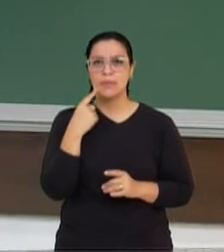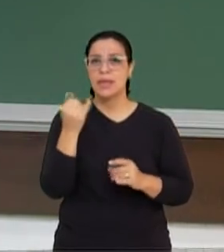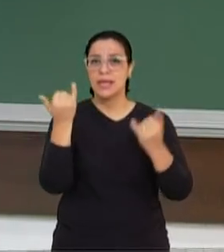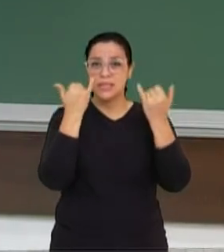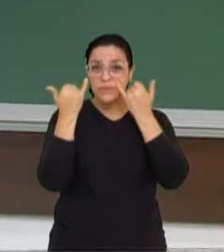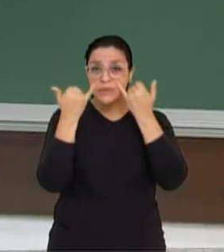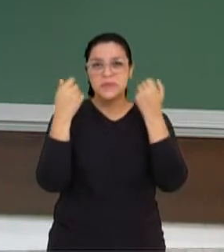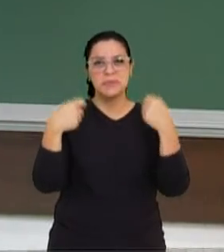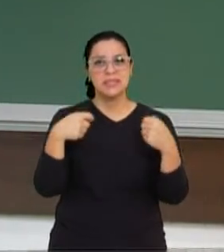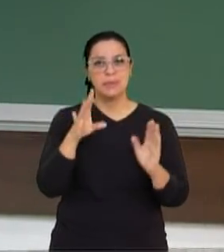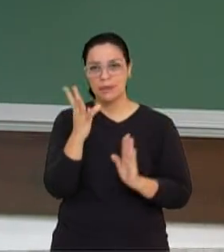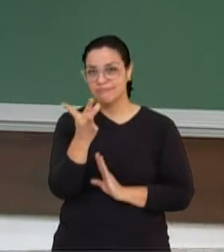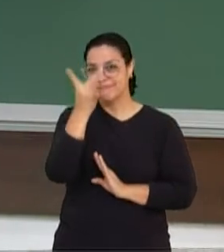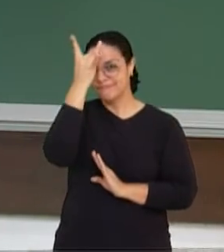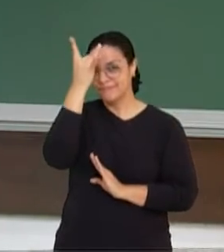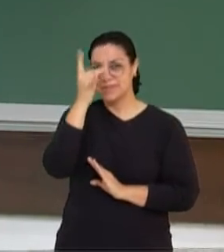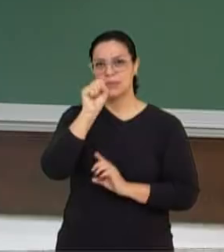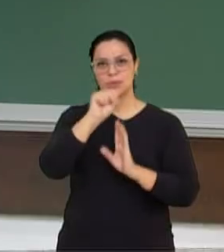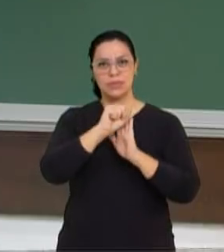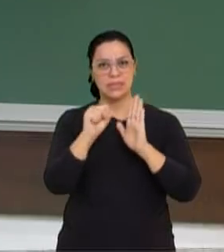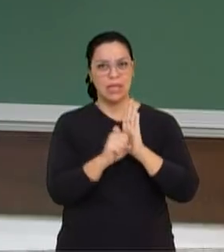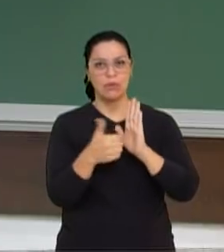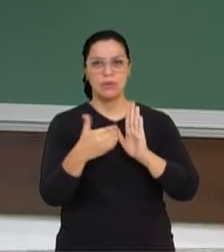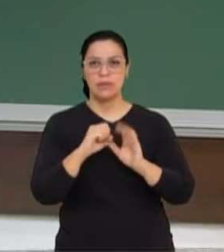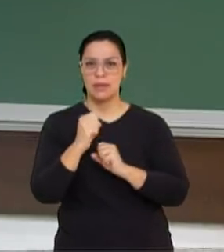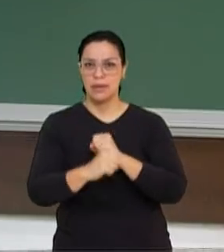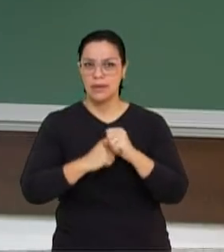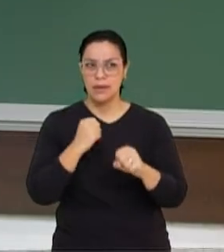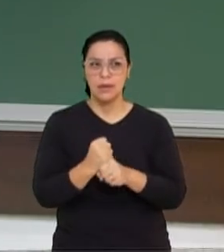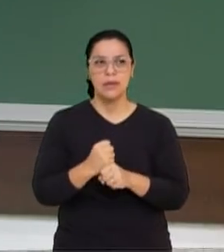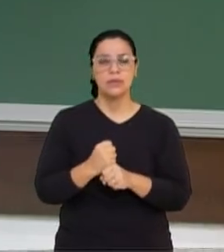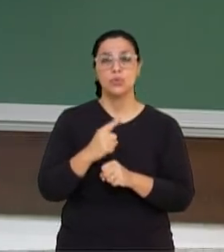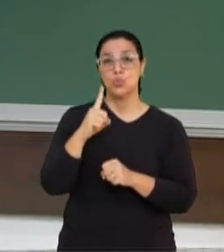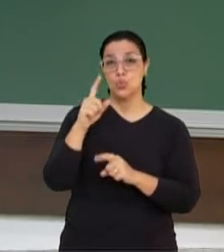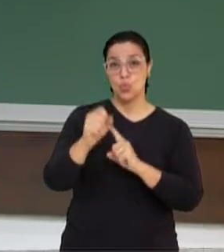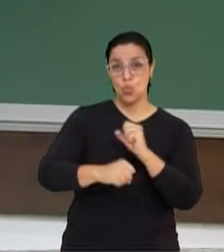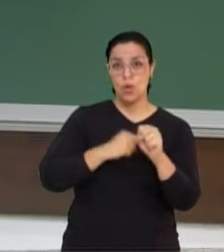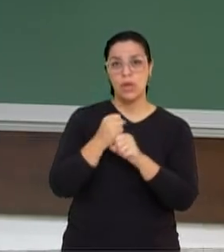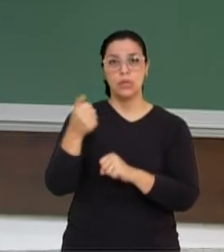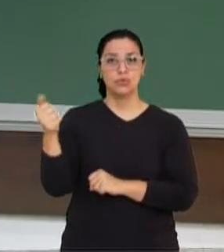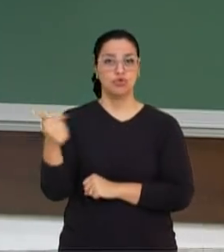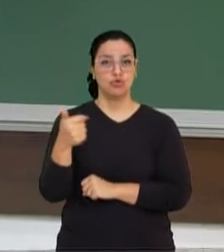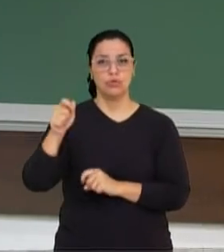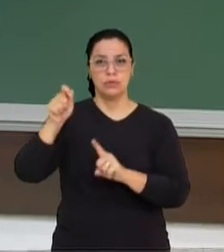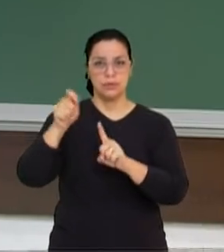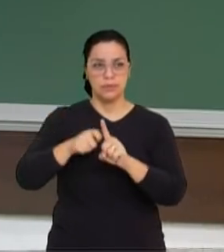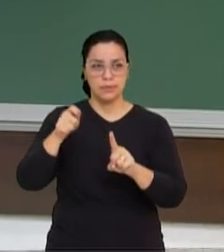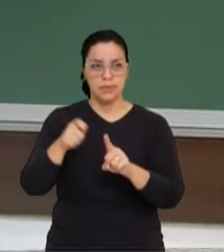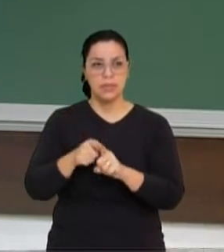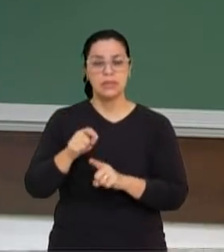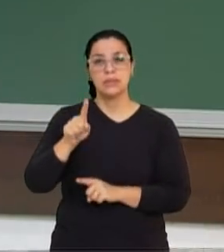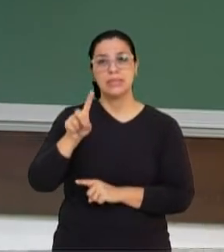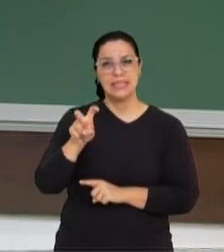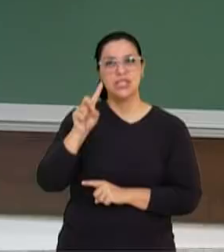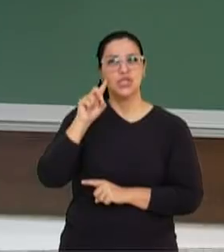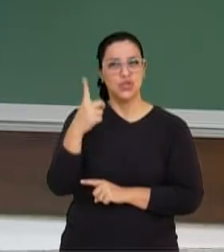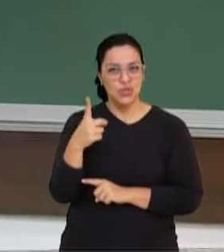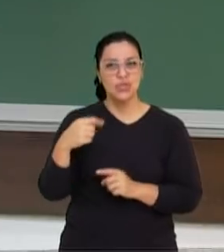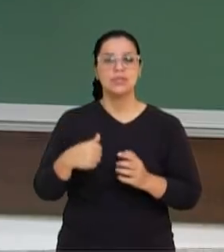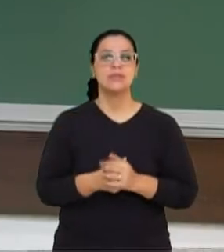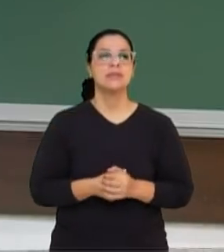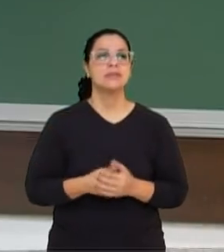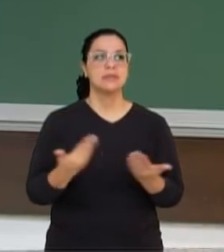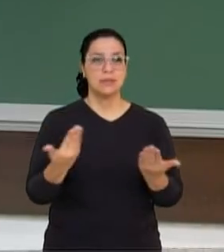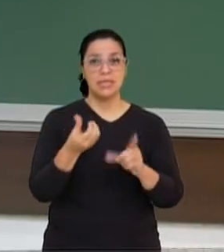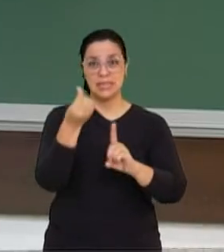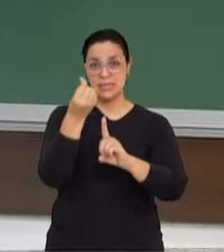as informações. Então, um século equivale a 100 anos, né? Um ano equivale a 12 meses, uma quinzena são 15